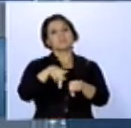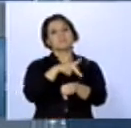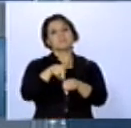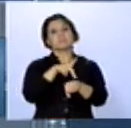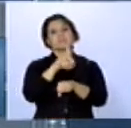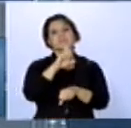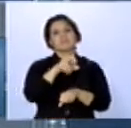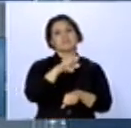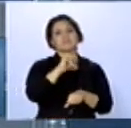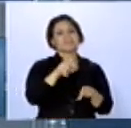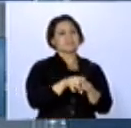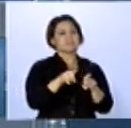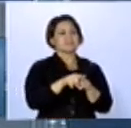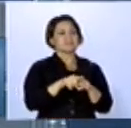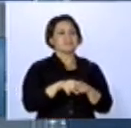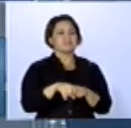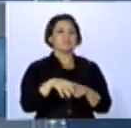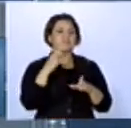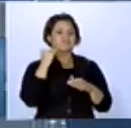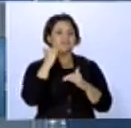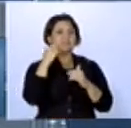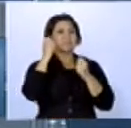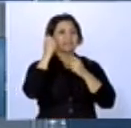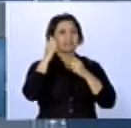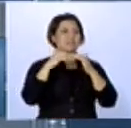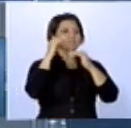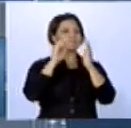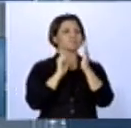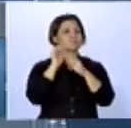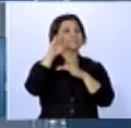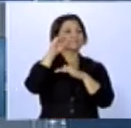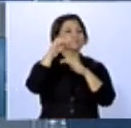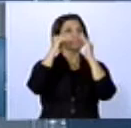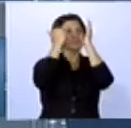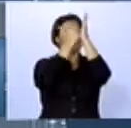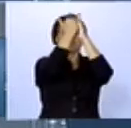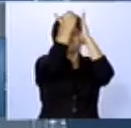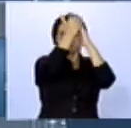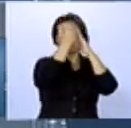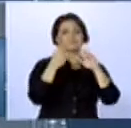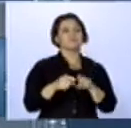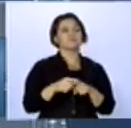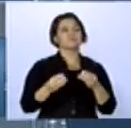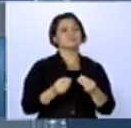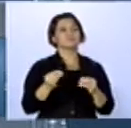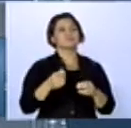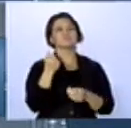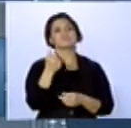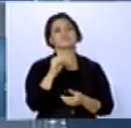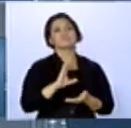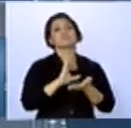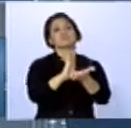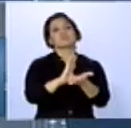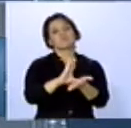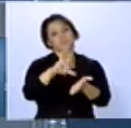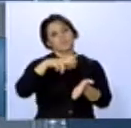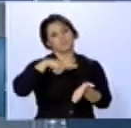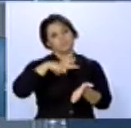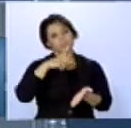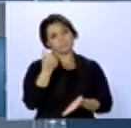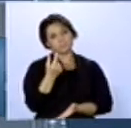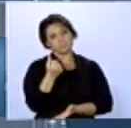Repassa eu vou tentar adiantar aqui um pouco mas para poder chegar na questão dos recursos privados